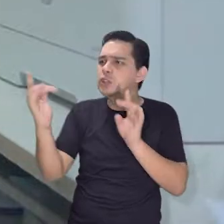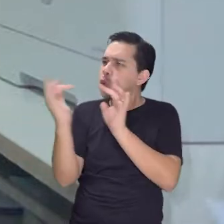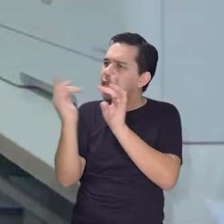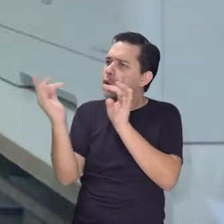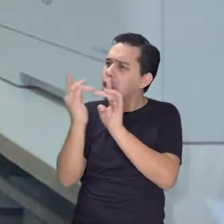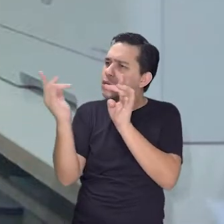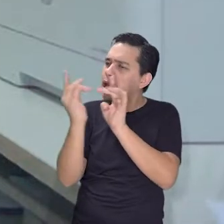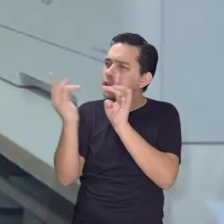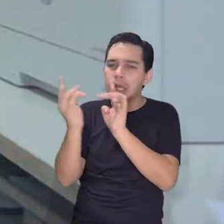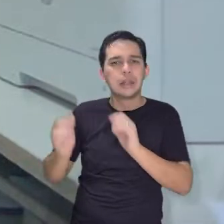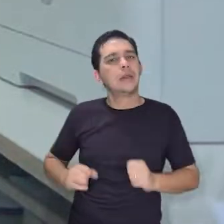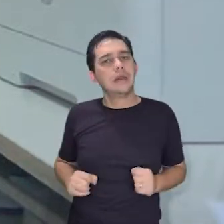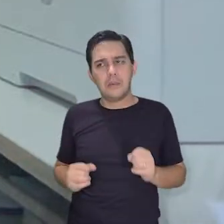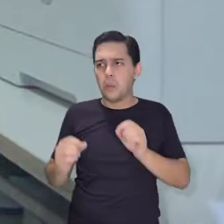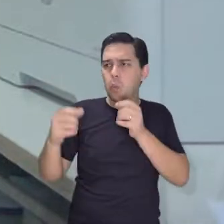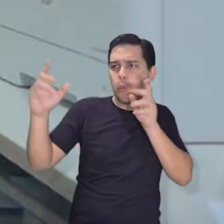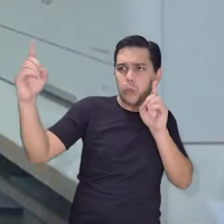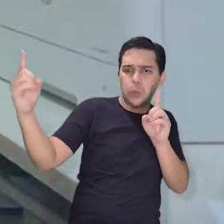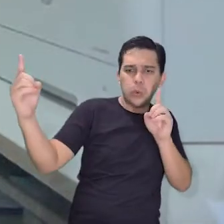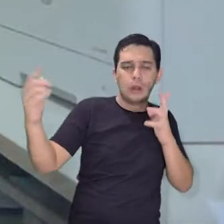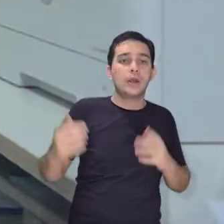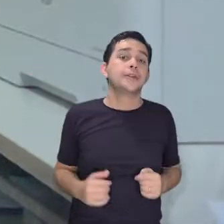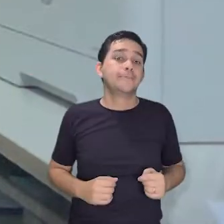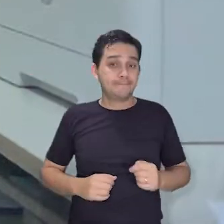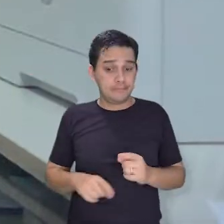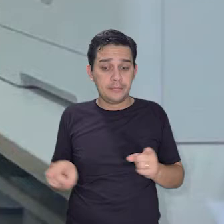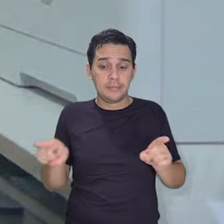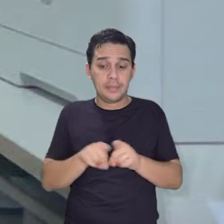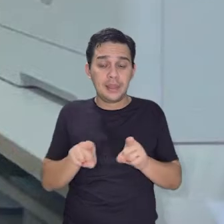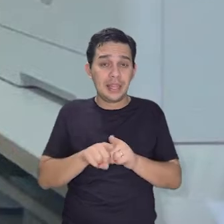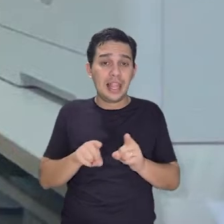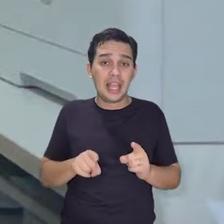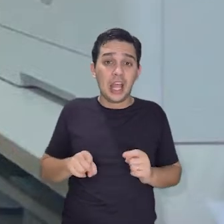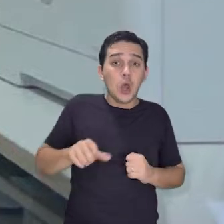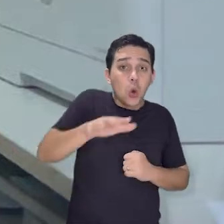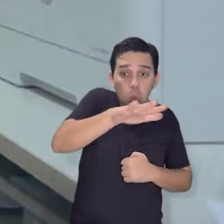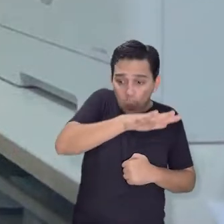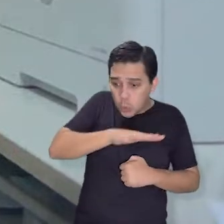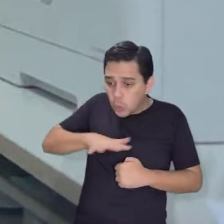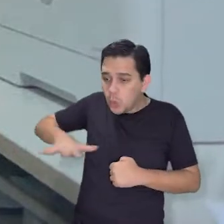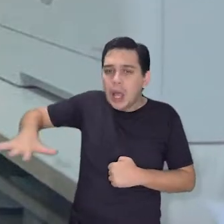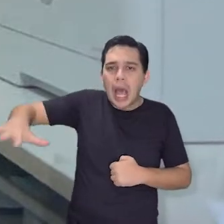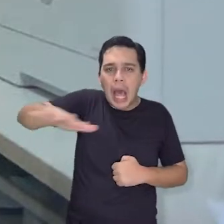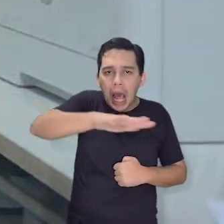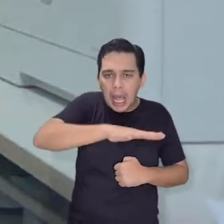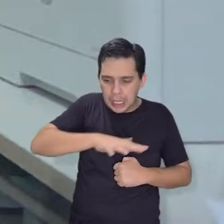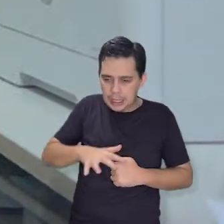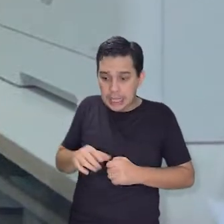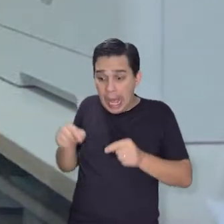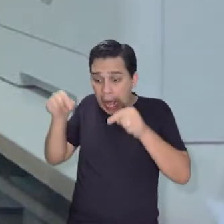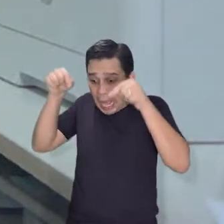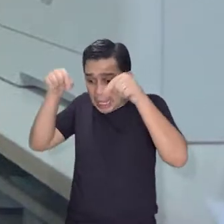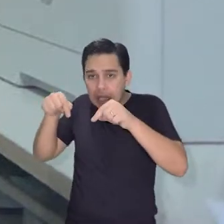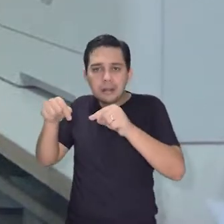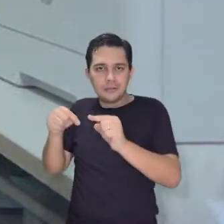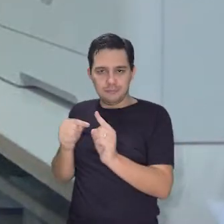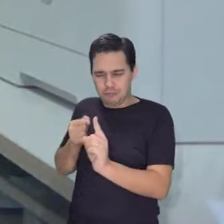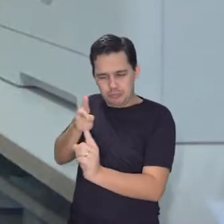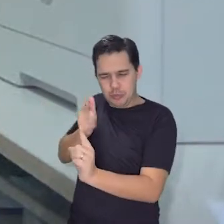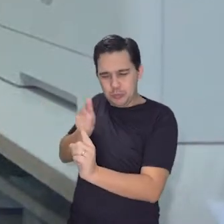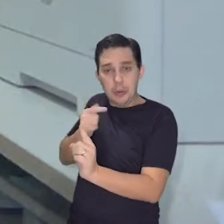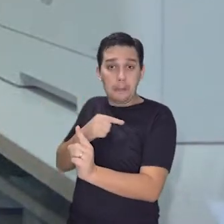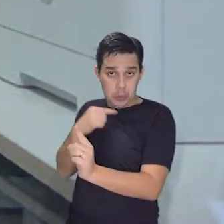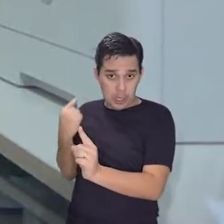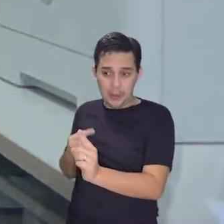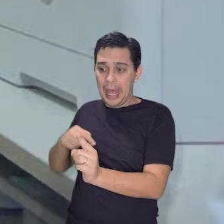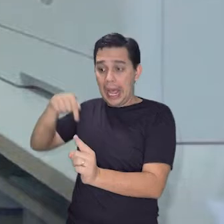base indicarem que 2 dessas ligações foram feitas em área de cobertura do local do crime e, por fim,